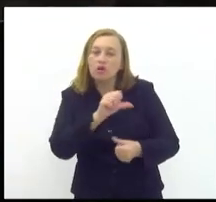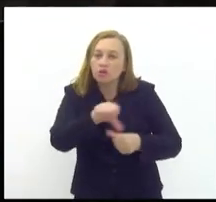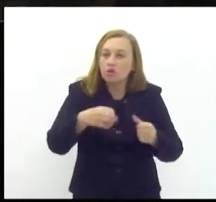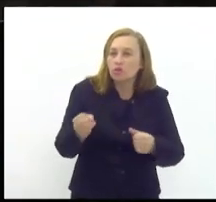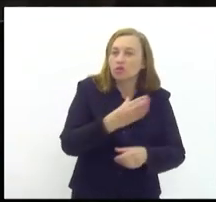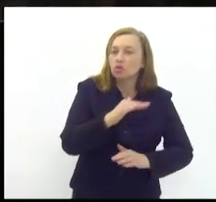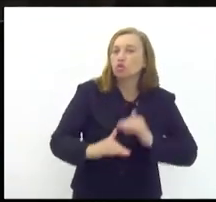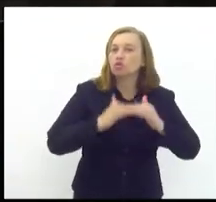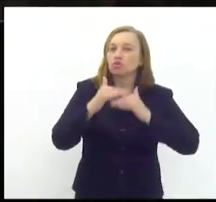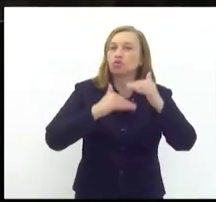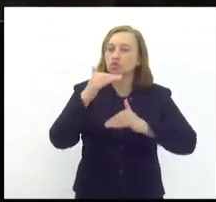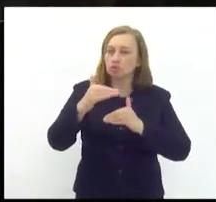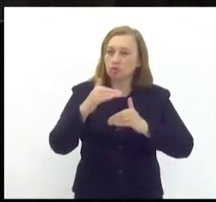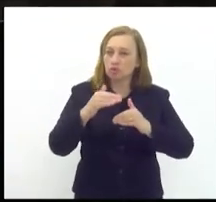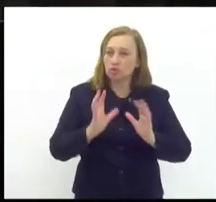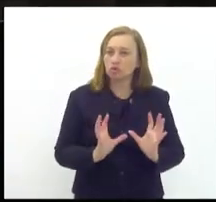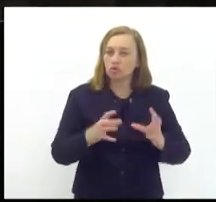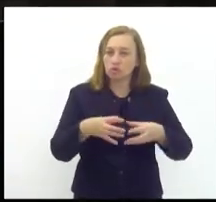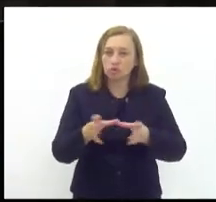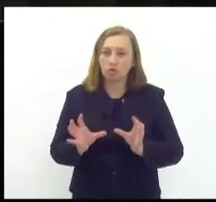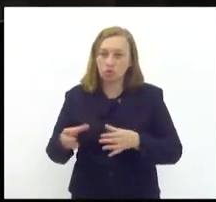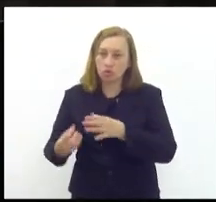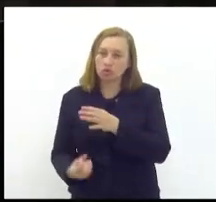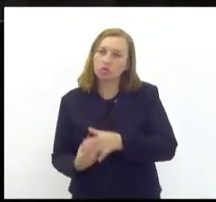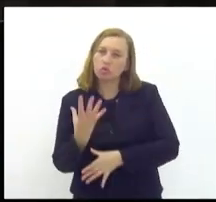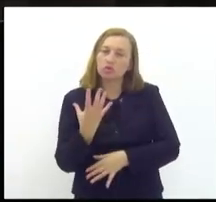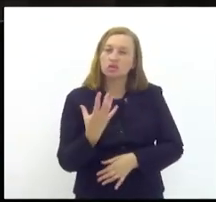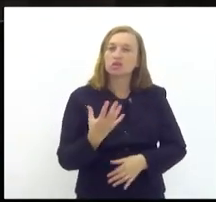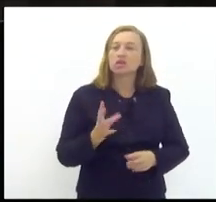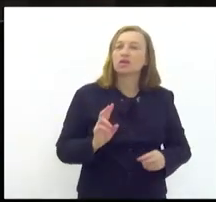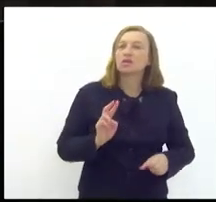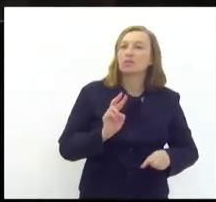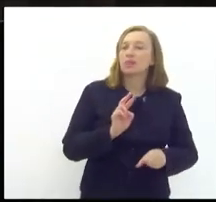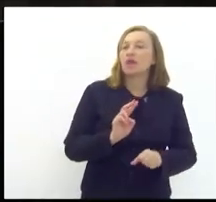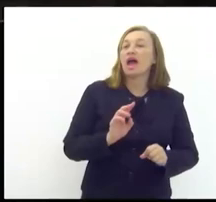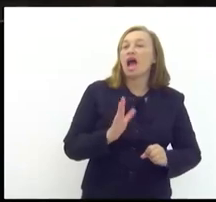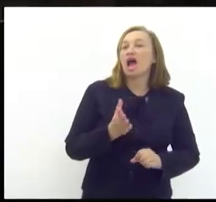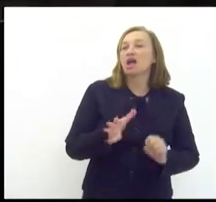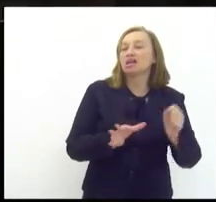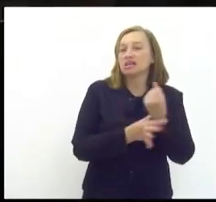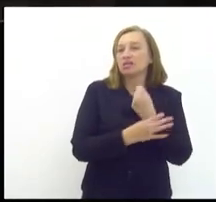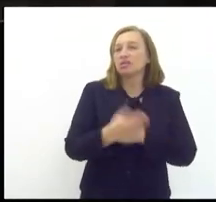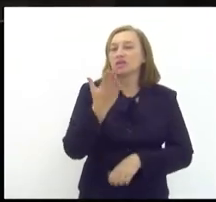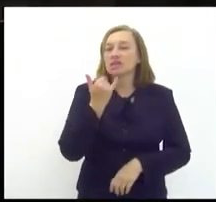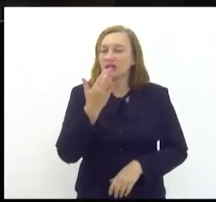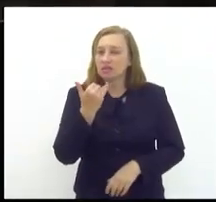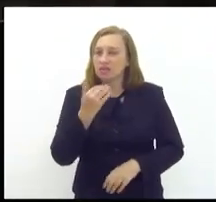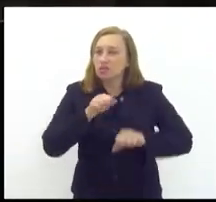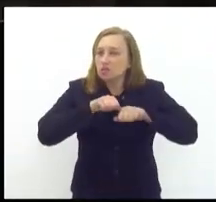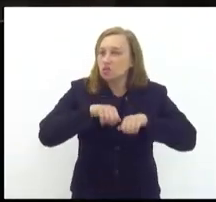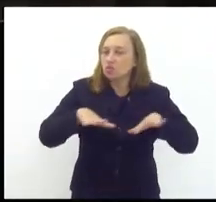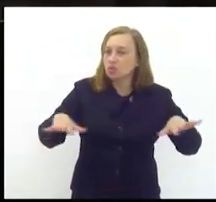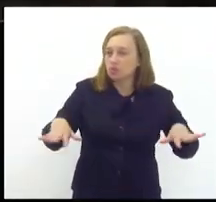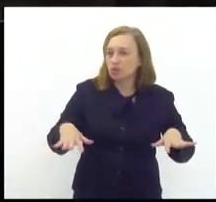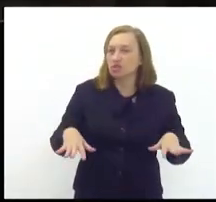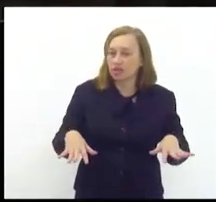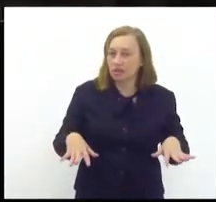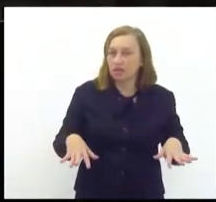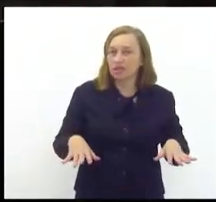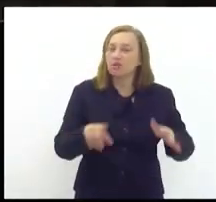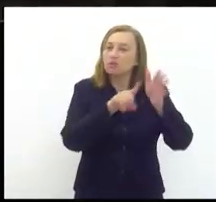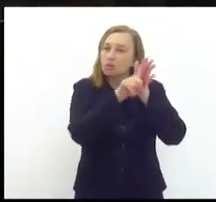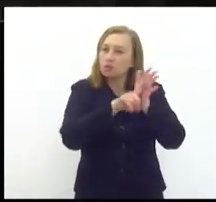desenvolvimento das cadeias produtivas ampliar a segurança alimentar expandir a conectividade e atrair